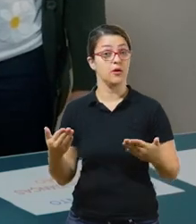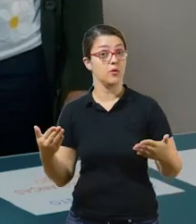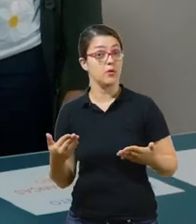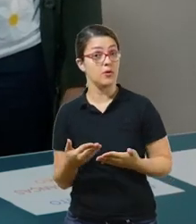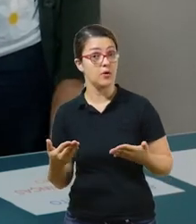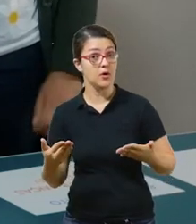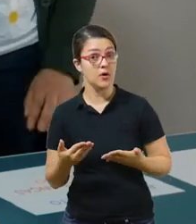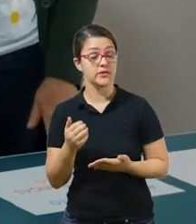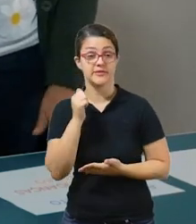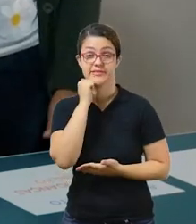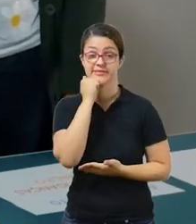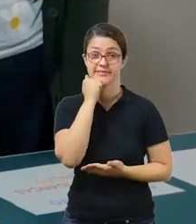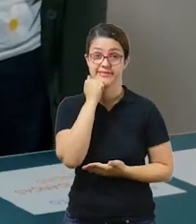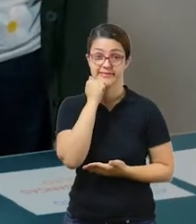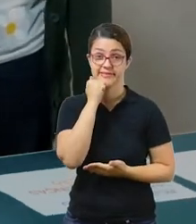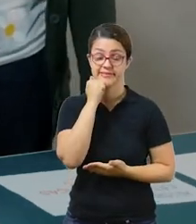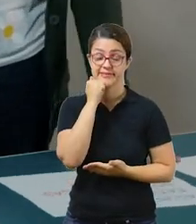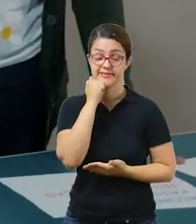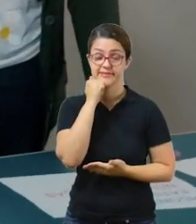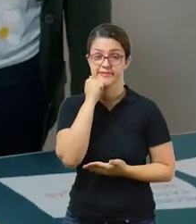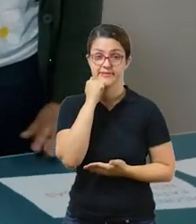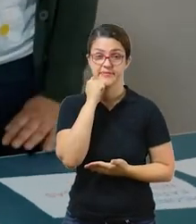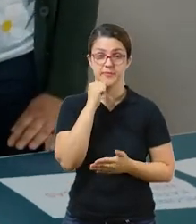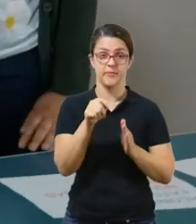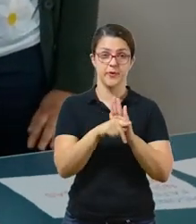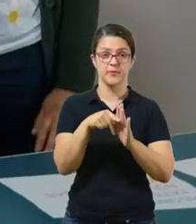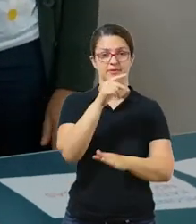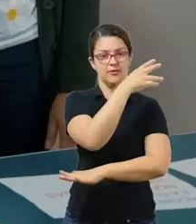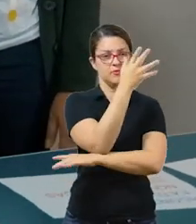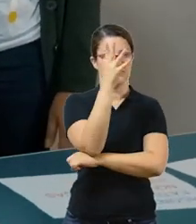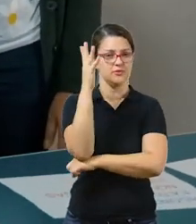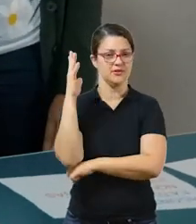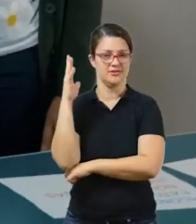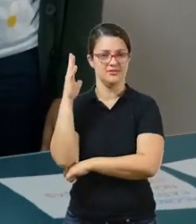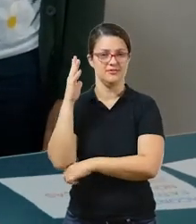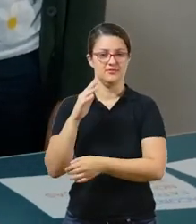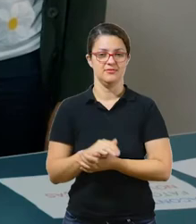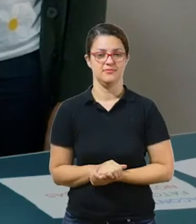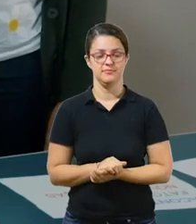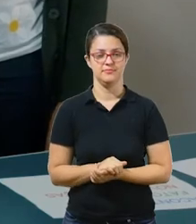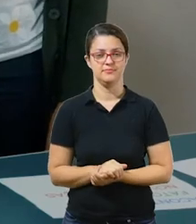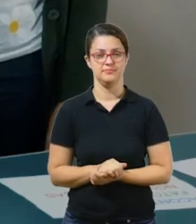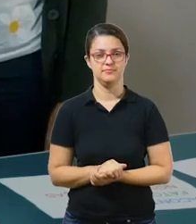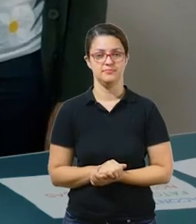Agora, nós vamos para as atividades de ciências da natureza.